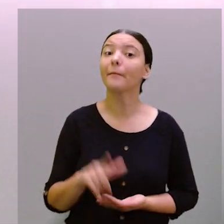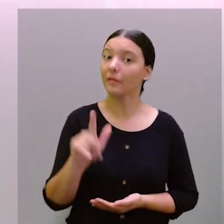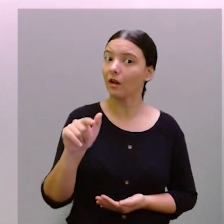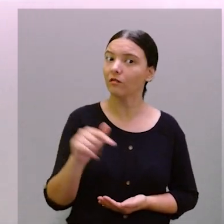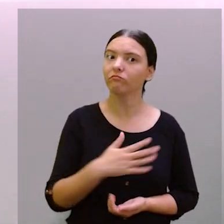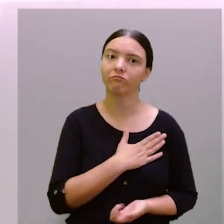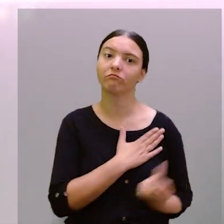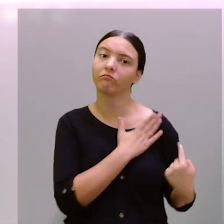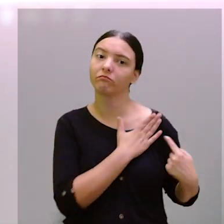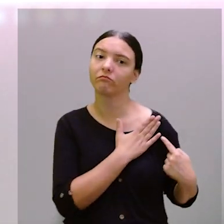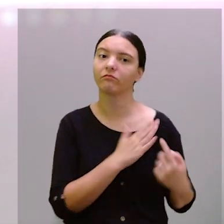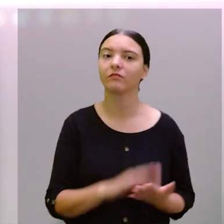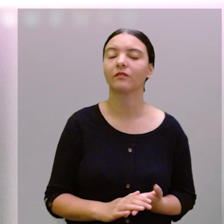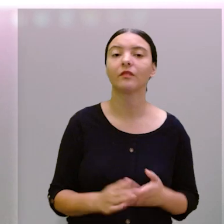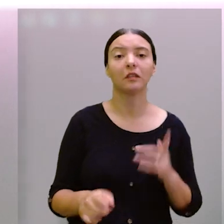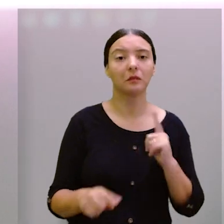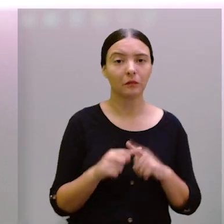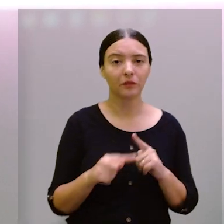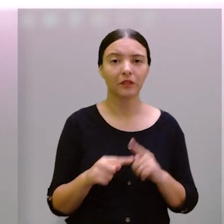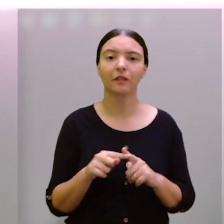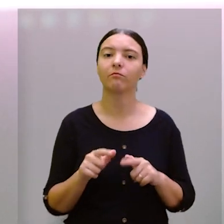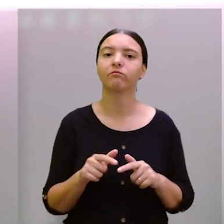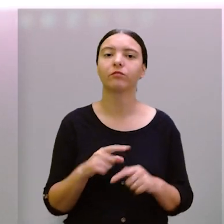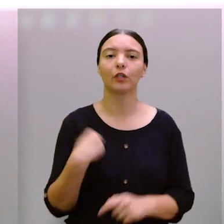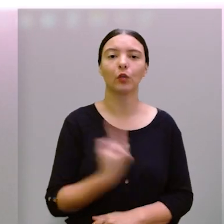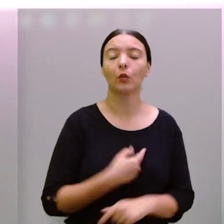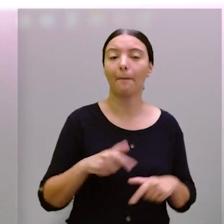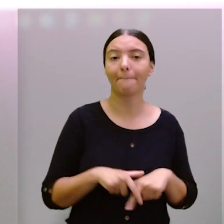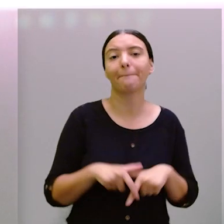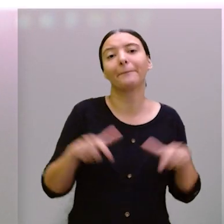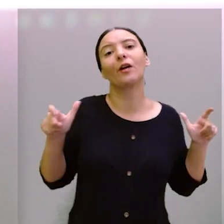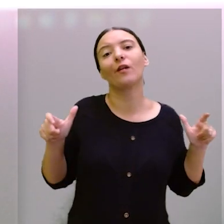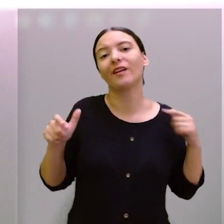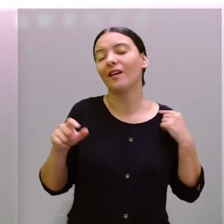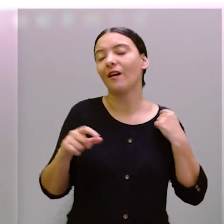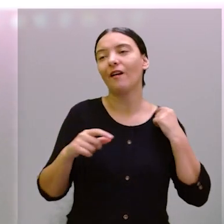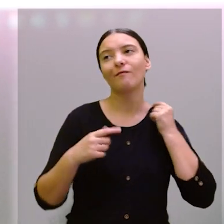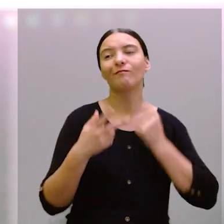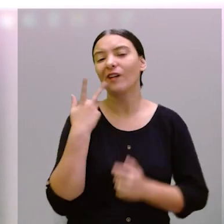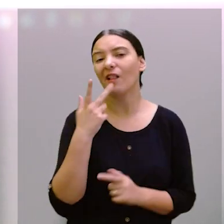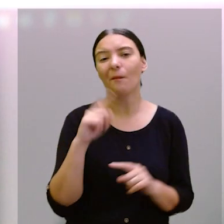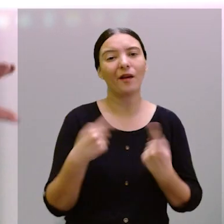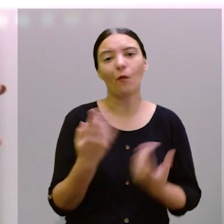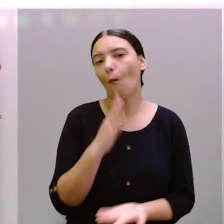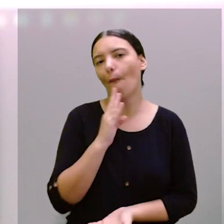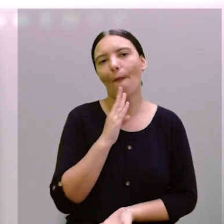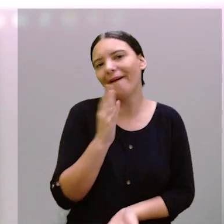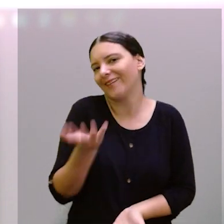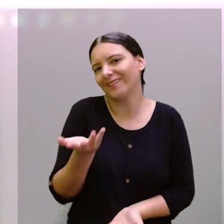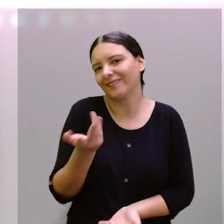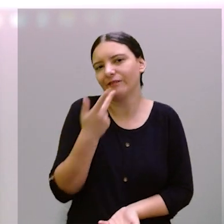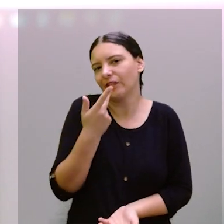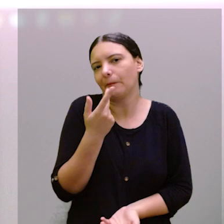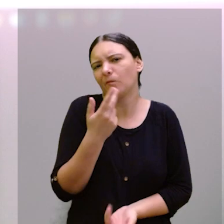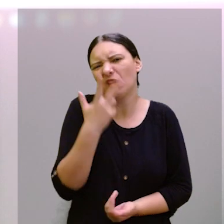São preconceitos, porque a maioria de nós fala de coisas que a gente nem conhece, achando que são